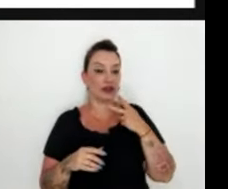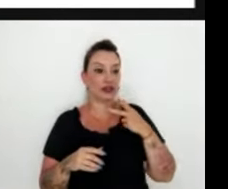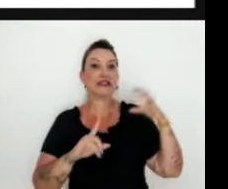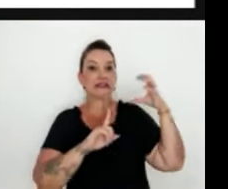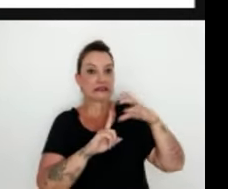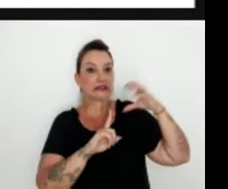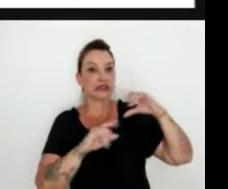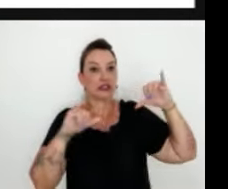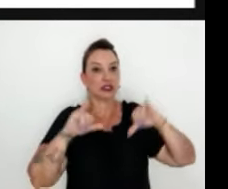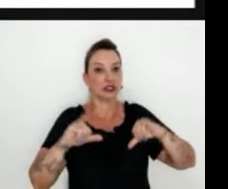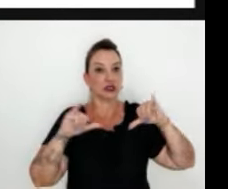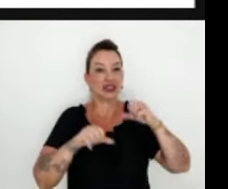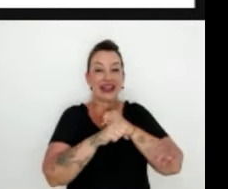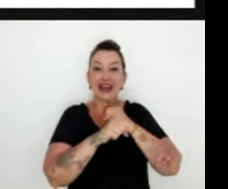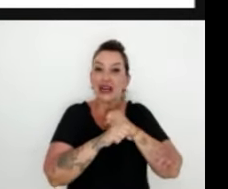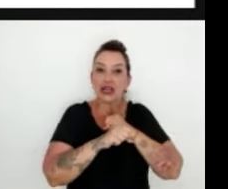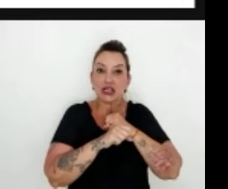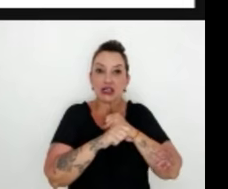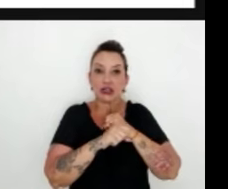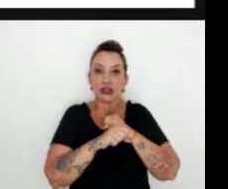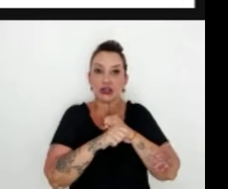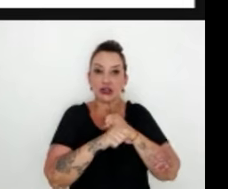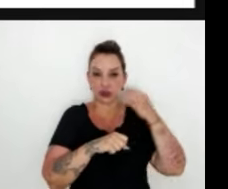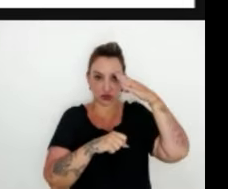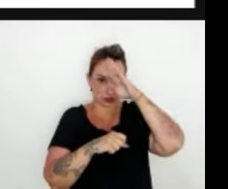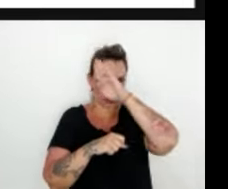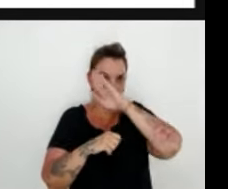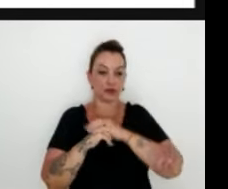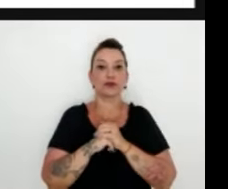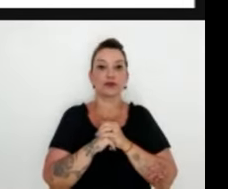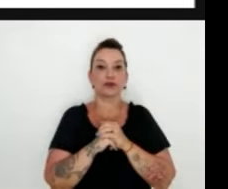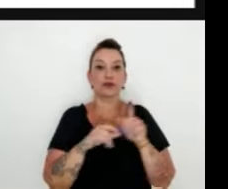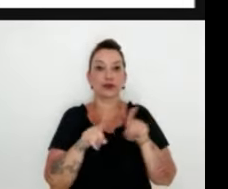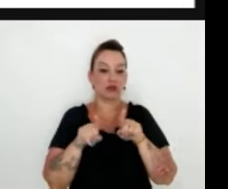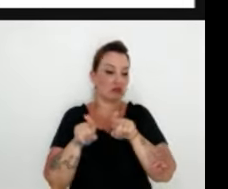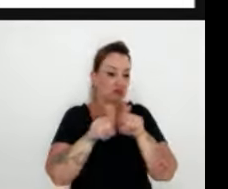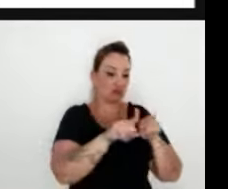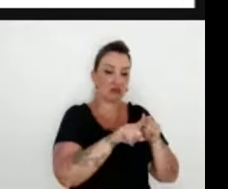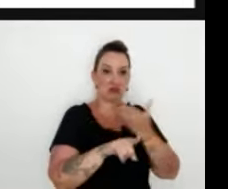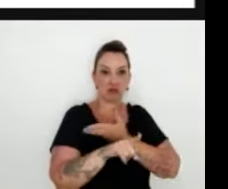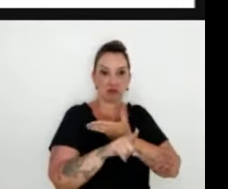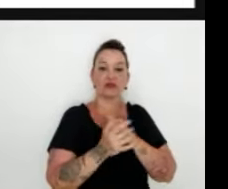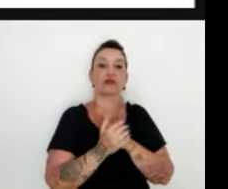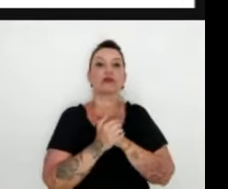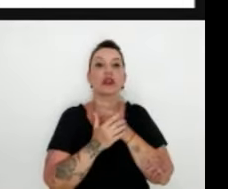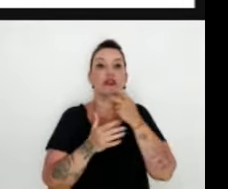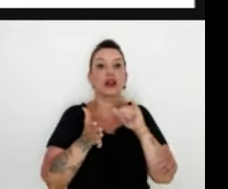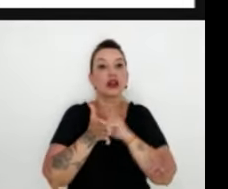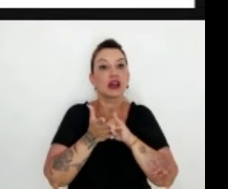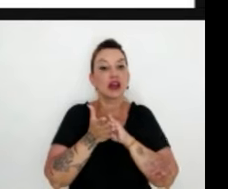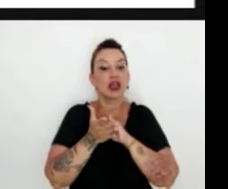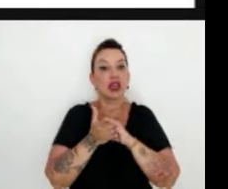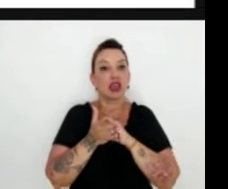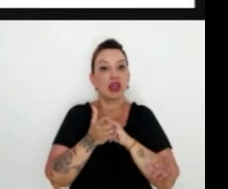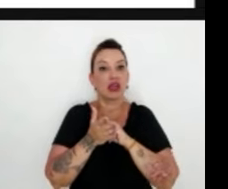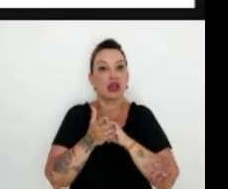por anos de Jair Bolsonaro e seus afins, contou que uma das táticas de ataque se dava